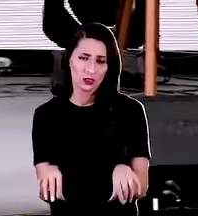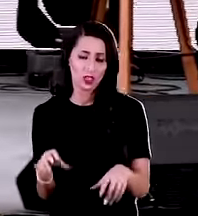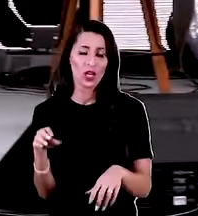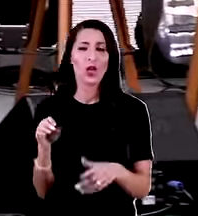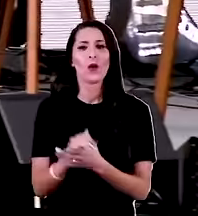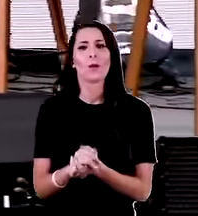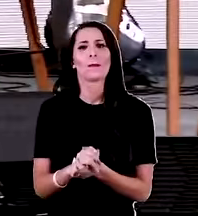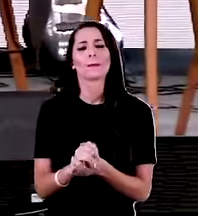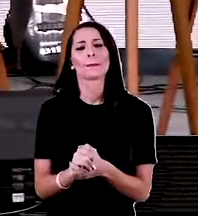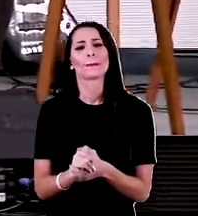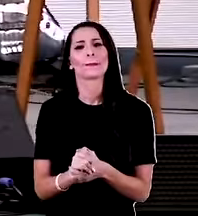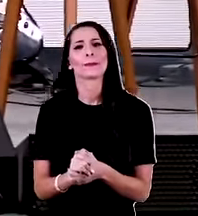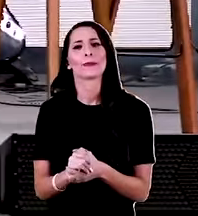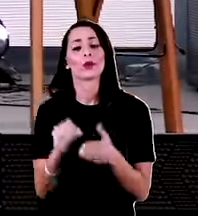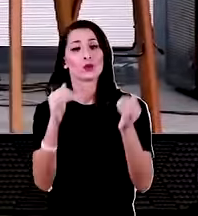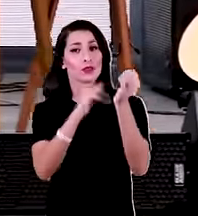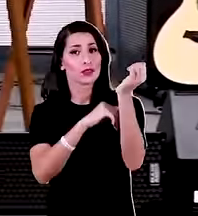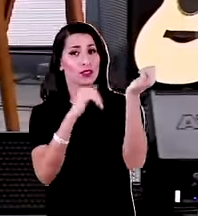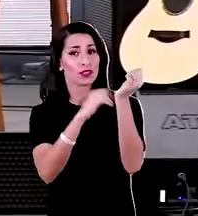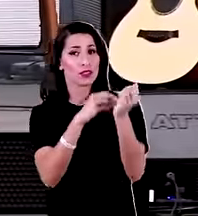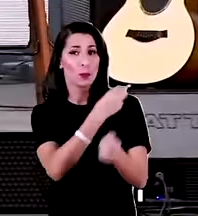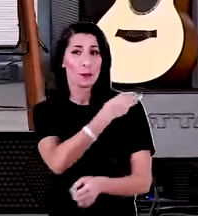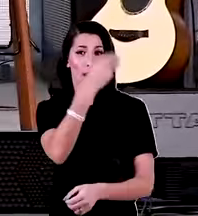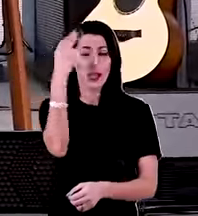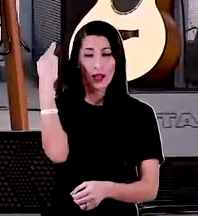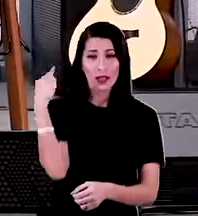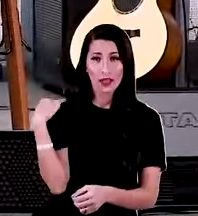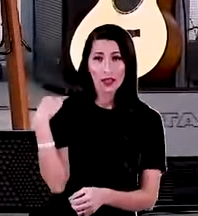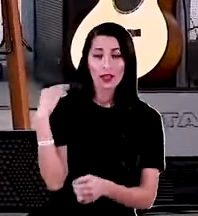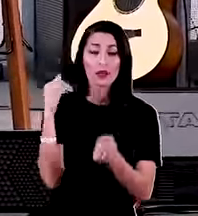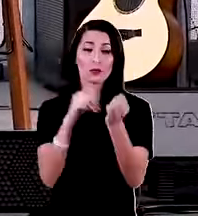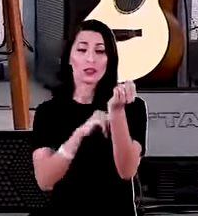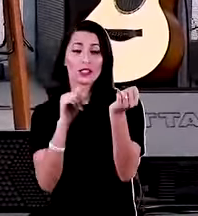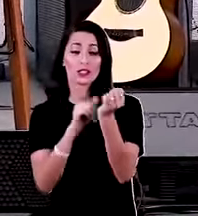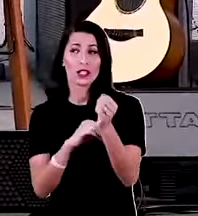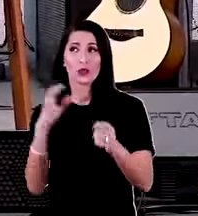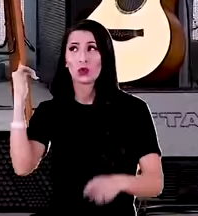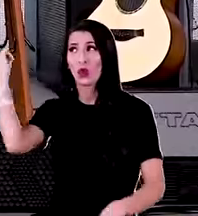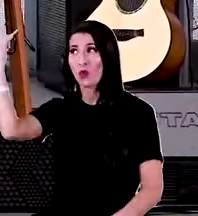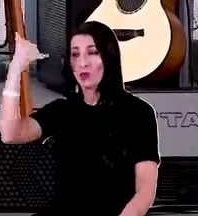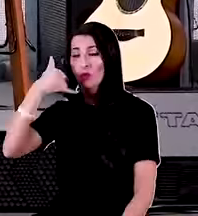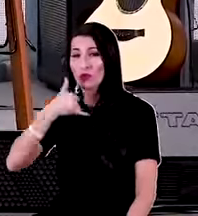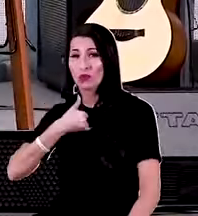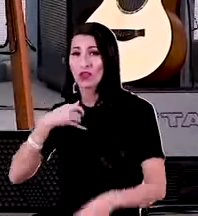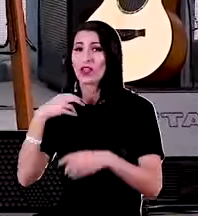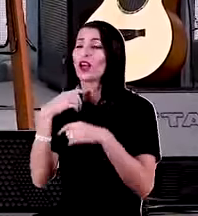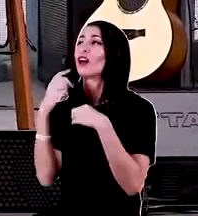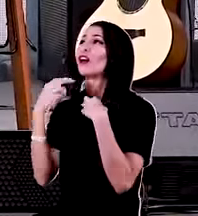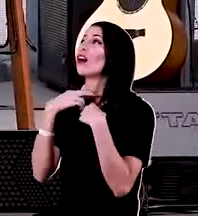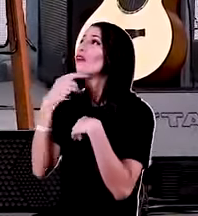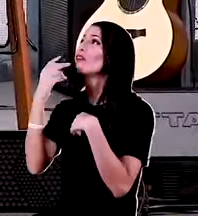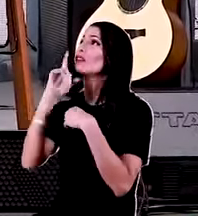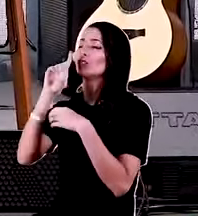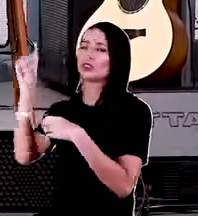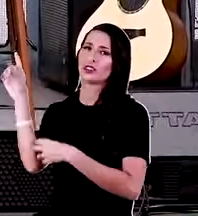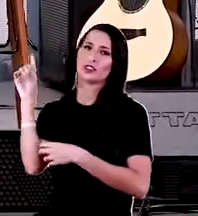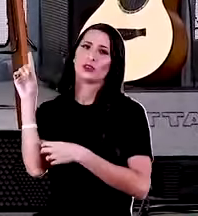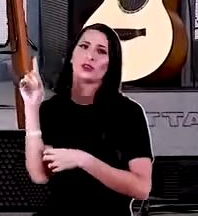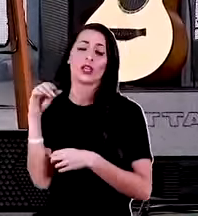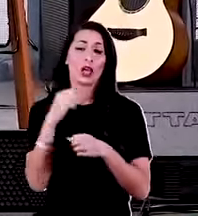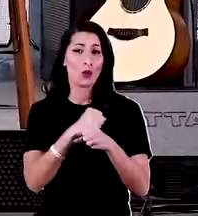Maria e o segredo de ouvir a voz de Deus. Vocês sabem que nós estamos esse ano todo estudando os segredos das mulheres da